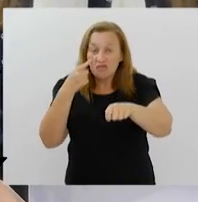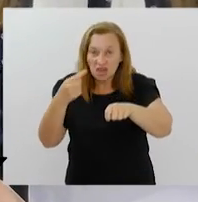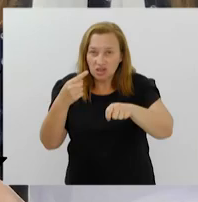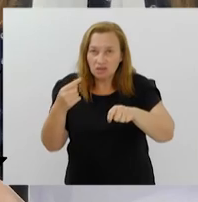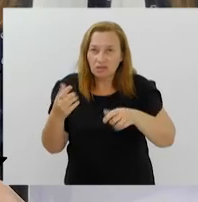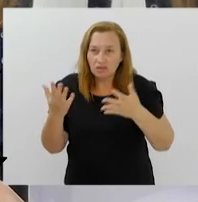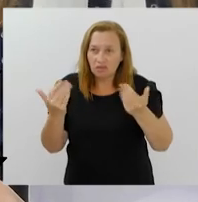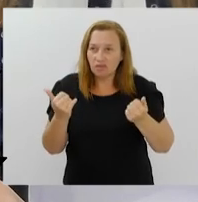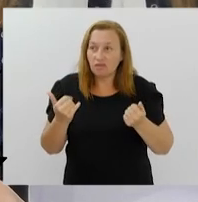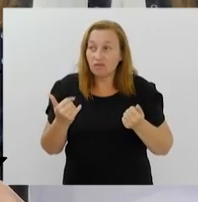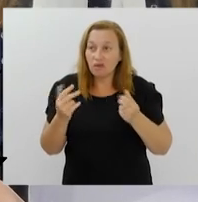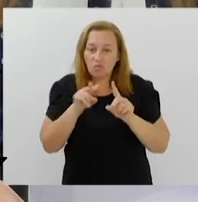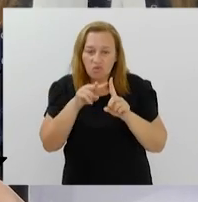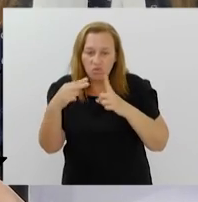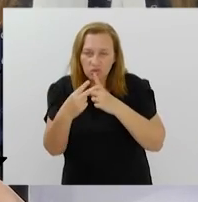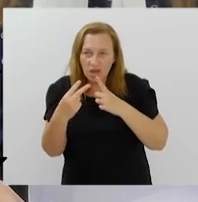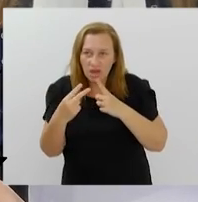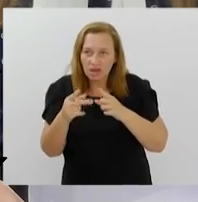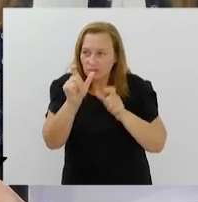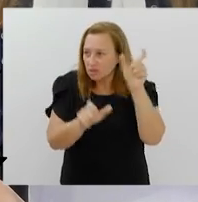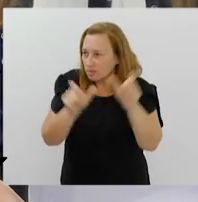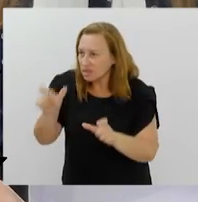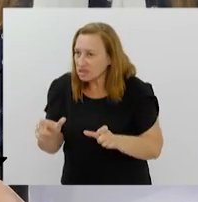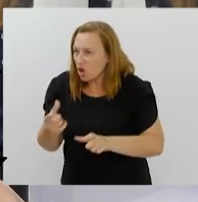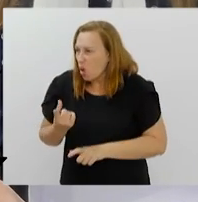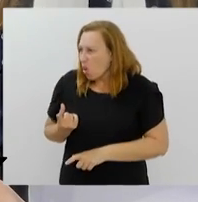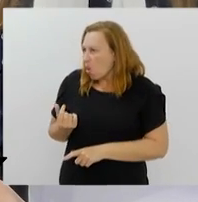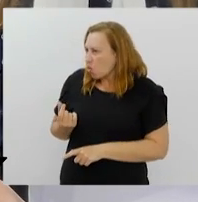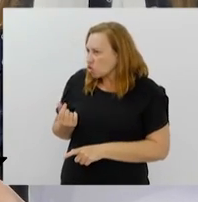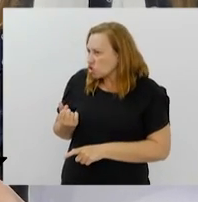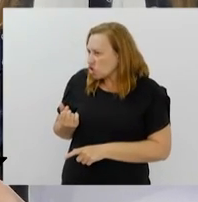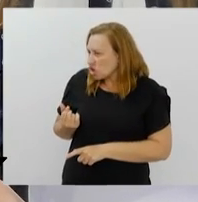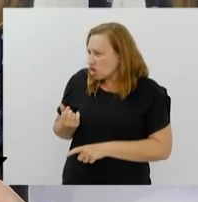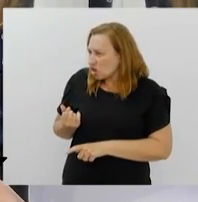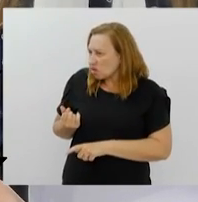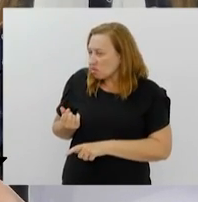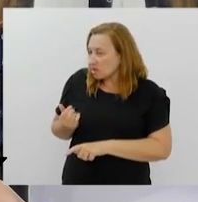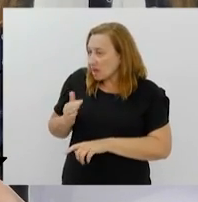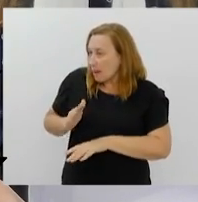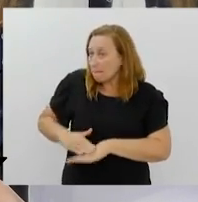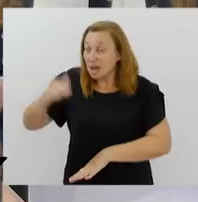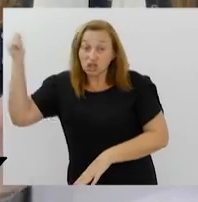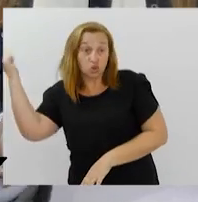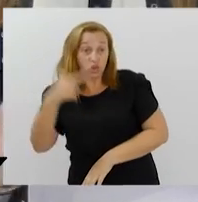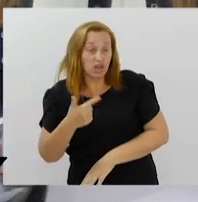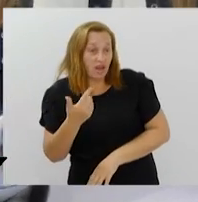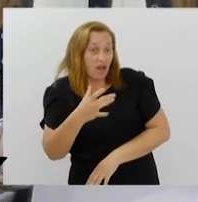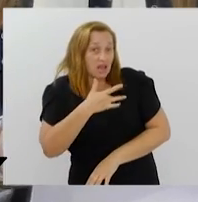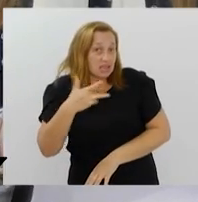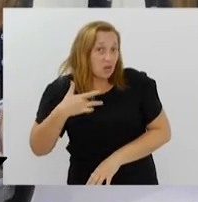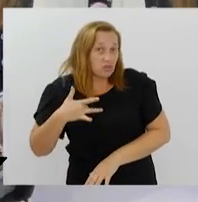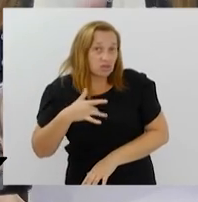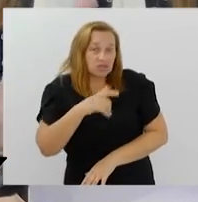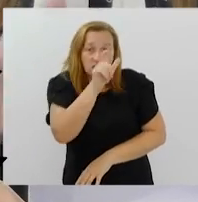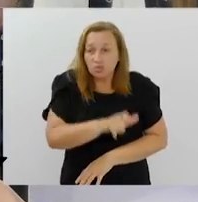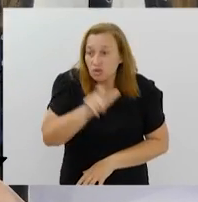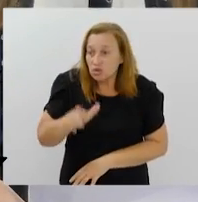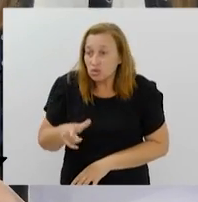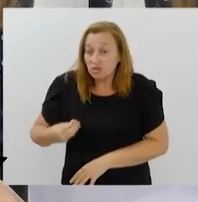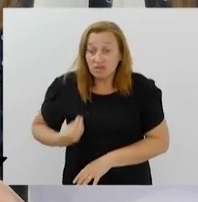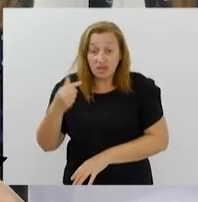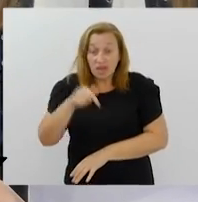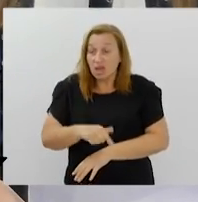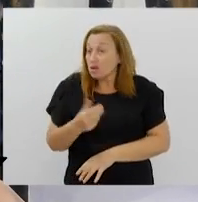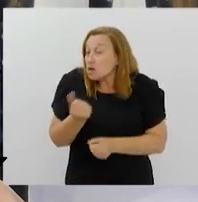fazer o seguinte vamos olhar para essas pessoas o lucro não pode ser superior à saúde dessas pessoas que estão aqui não é